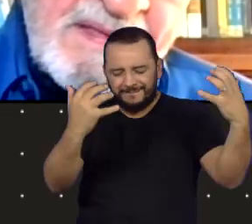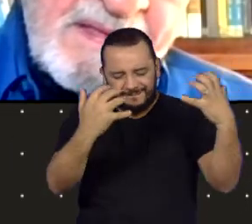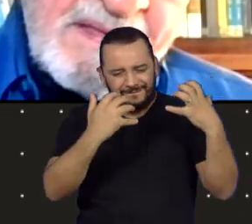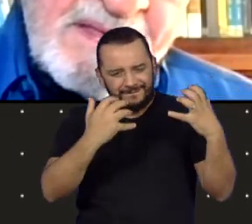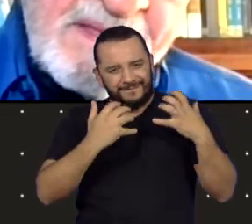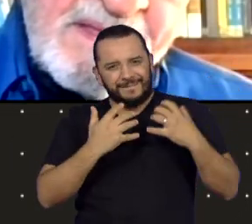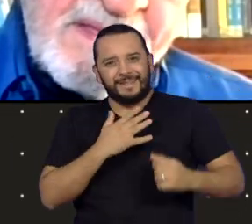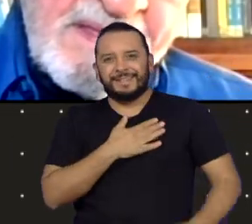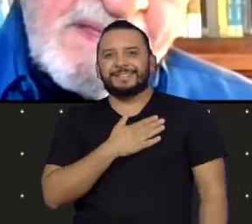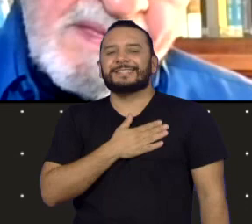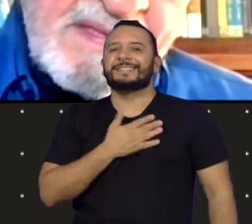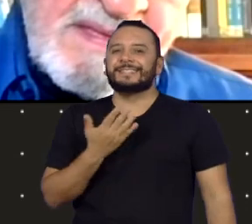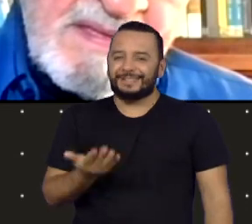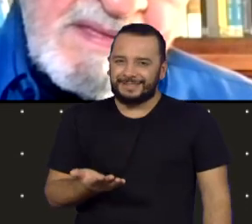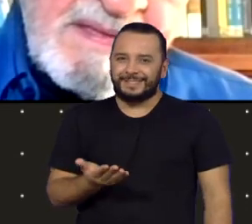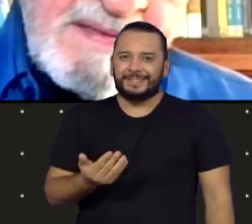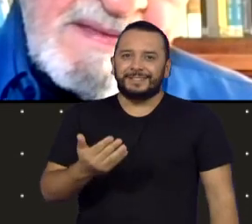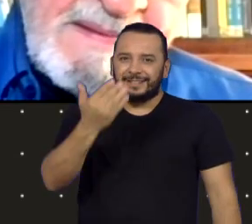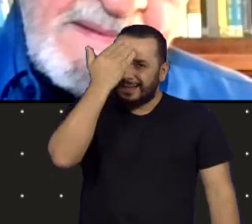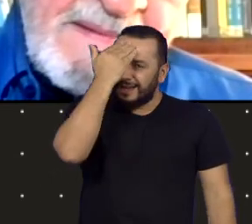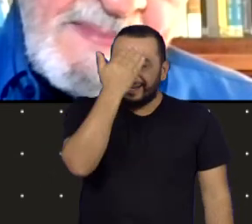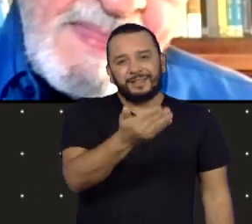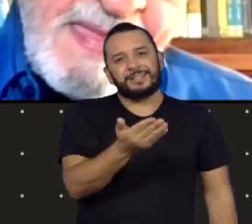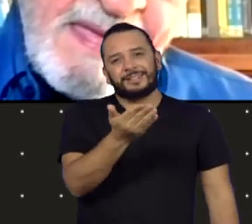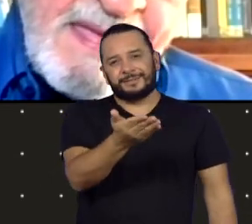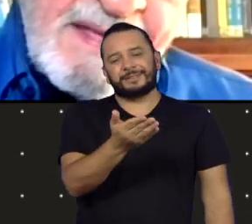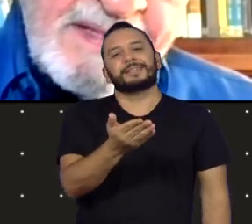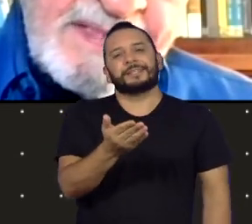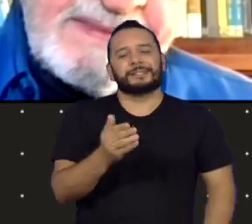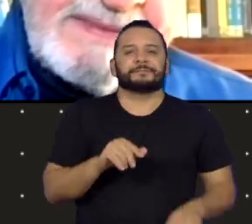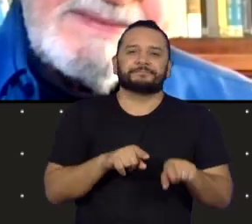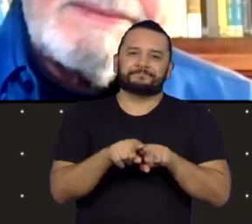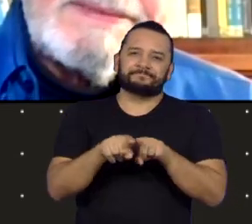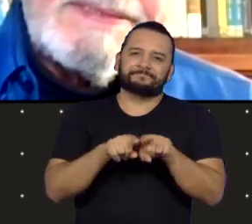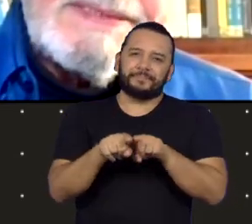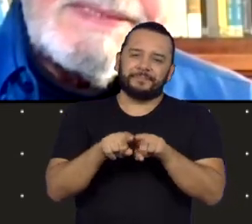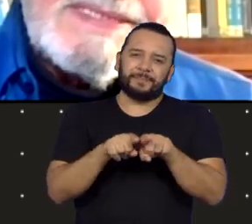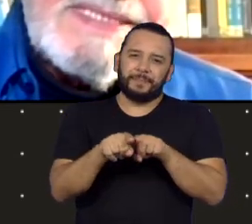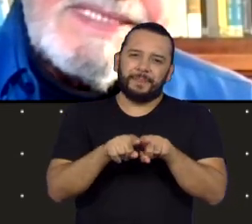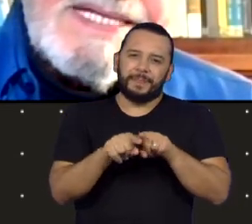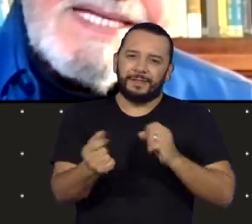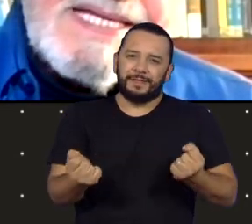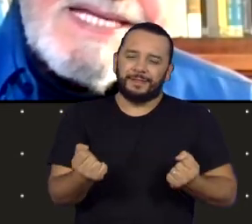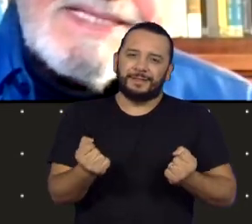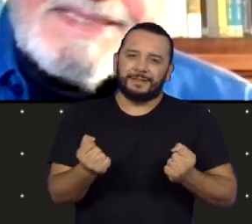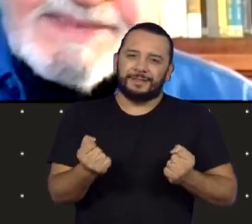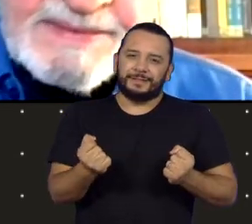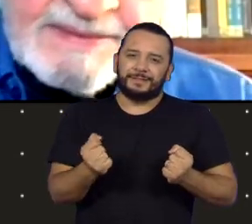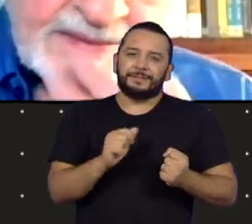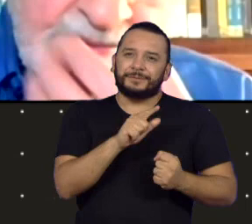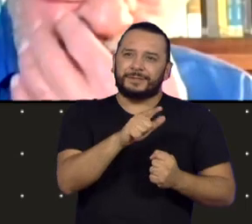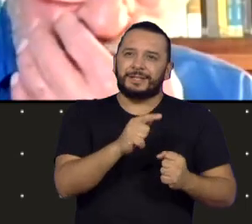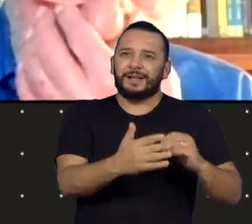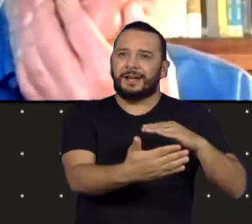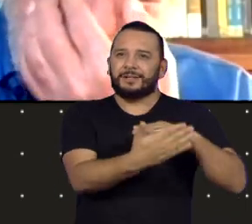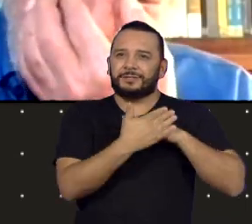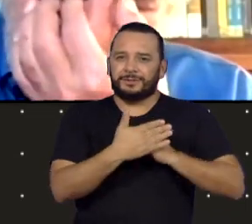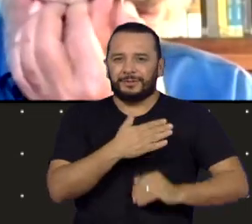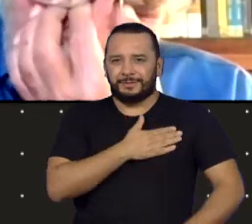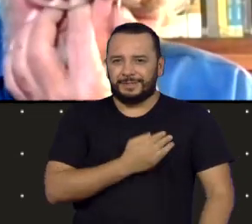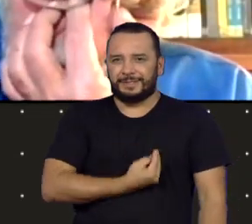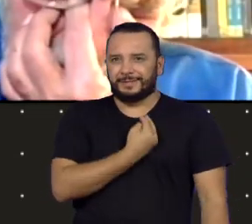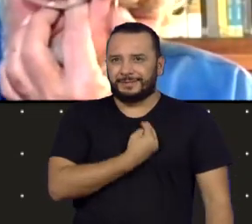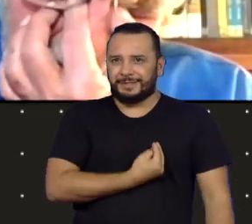ser. Queria te agradecer, meu irmão, por você fazer parte da minha pequena